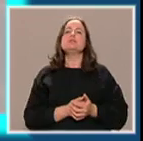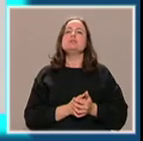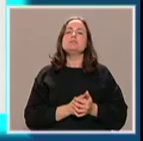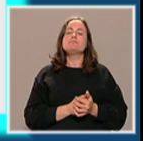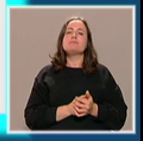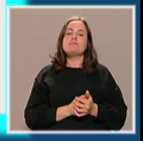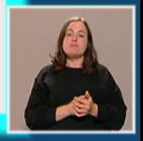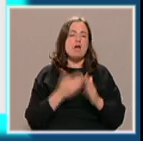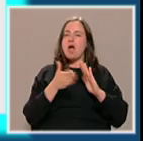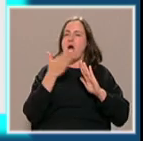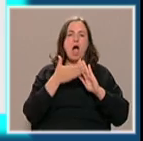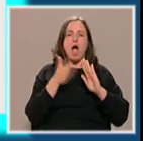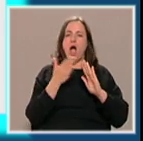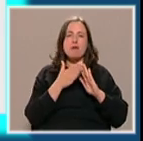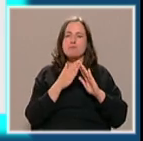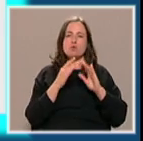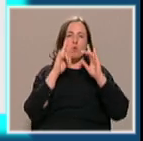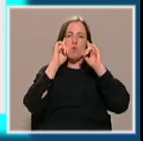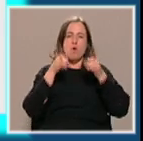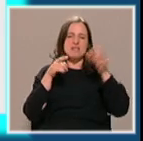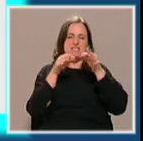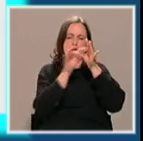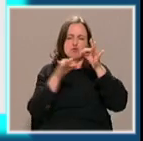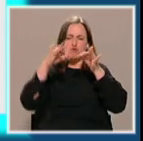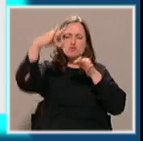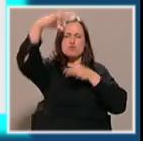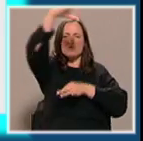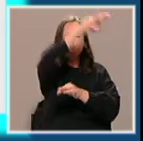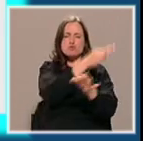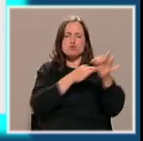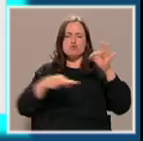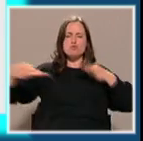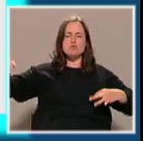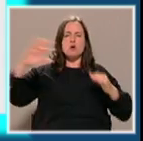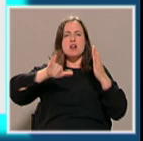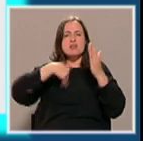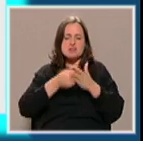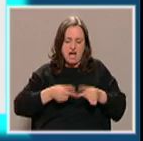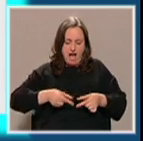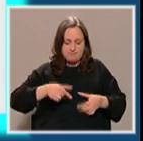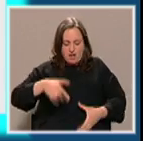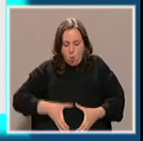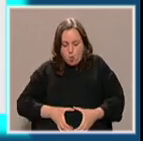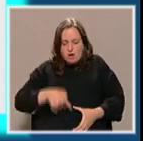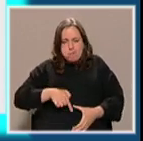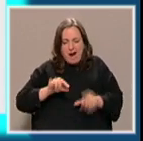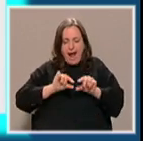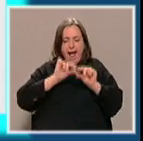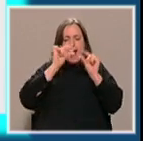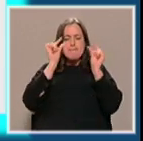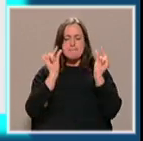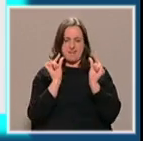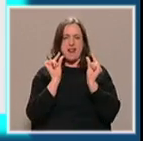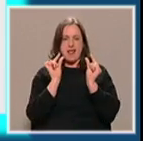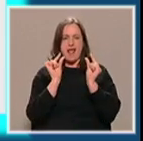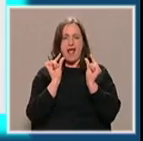rapidamente inicia um conjunto de divisões celulares que dão origem ao embrião, à medida que este se vai deslocando